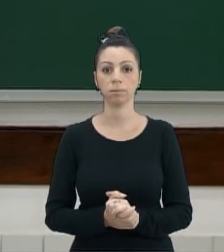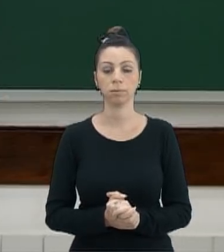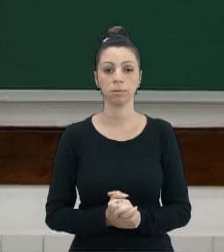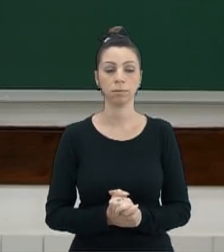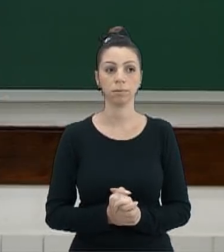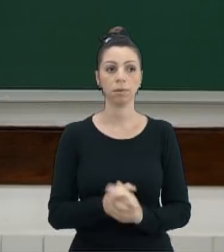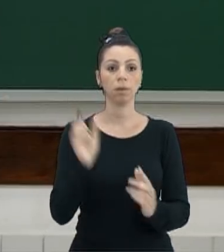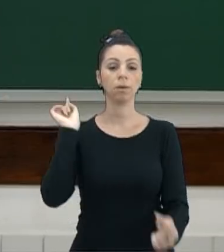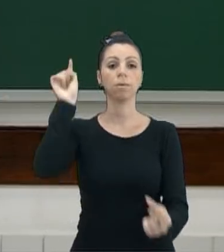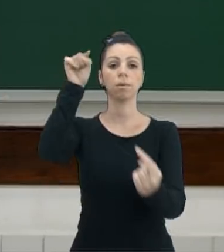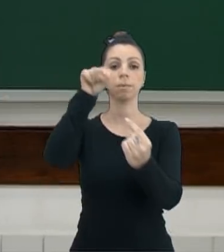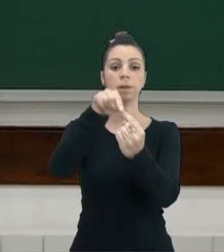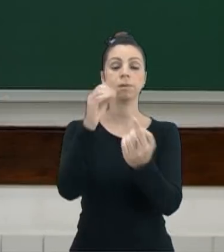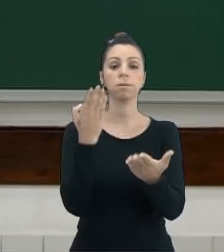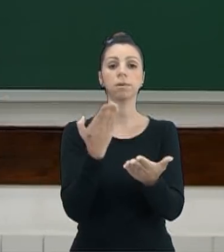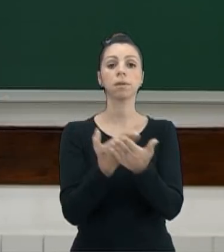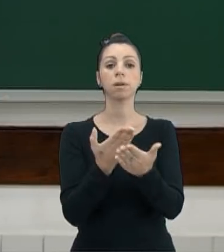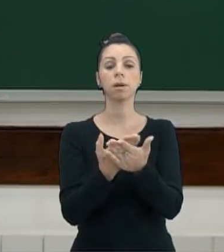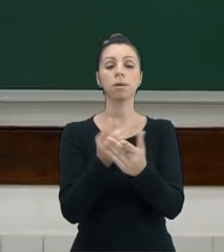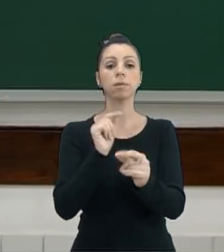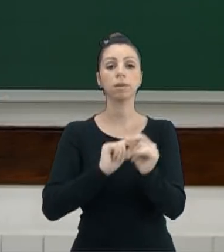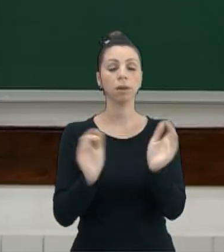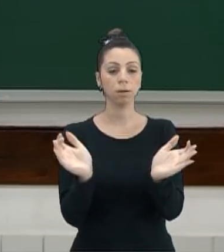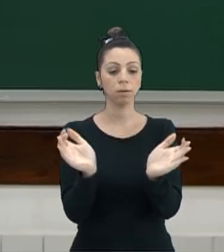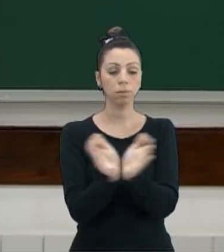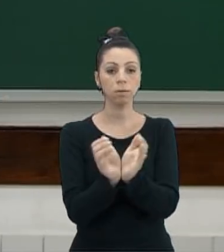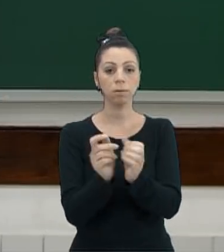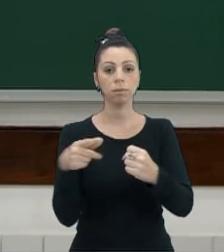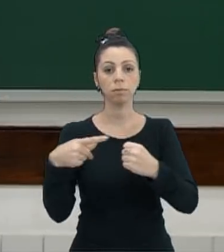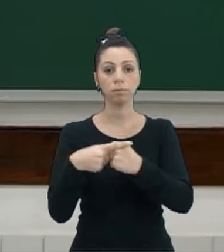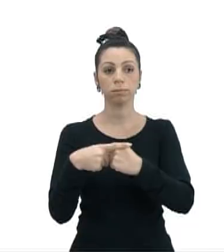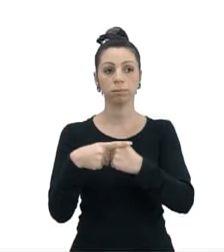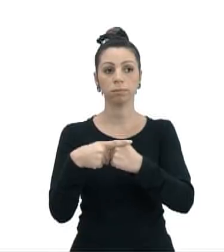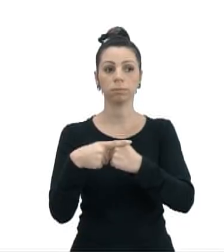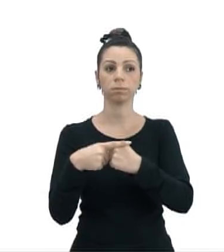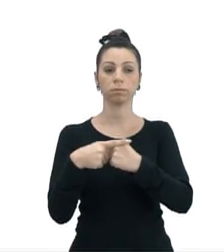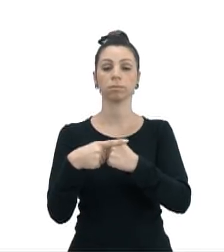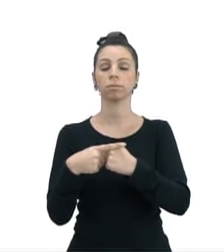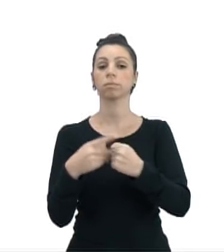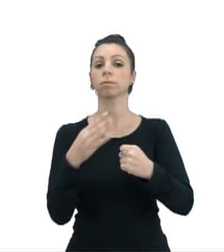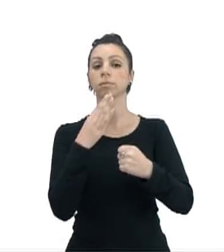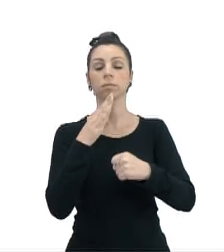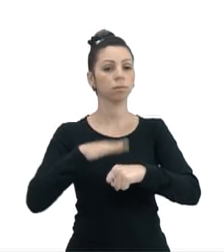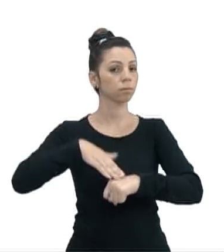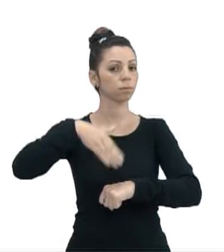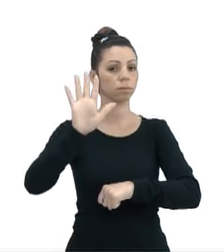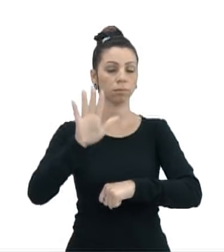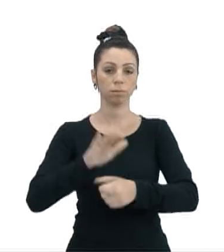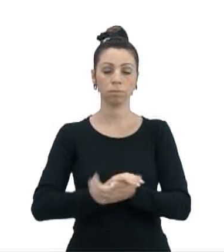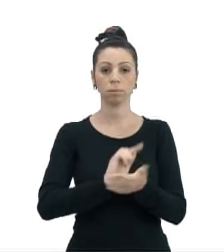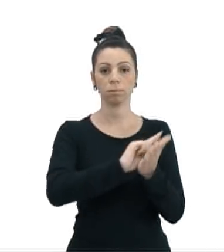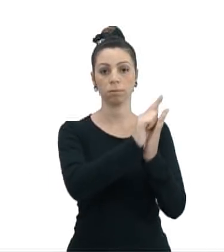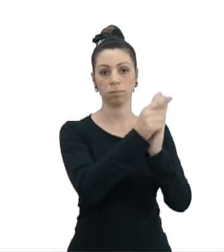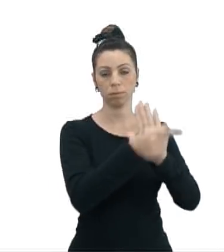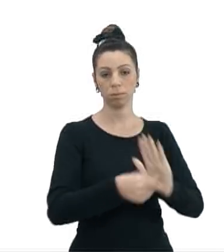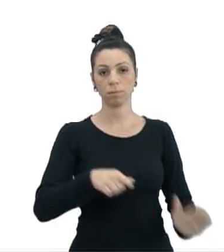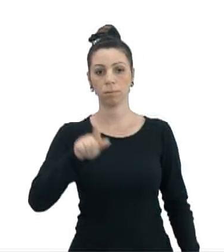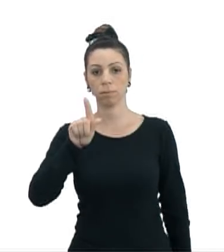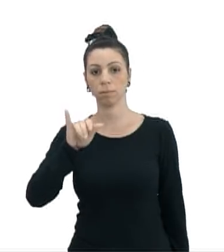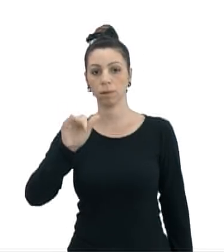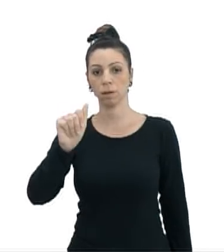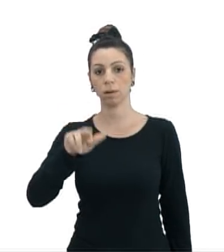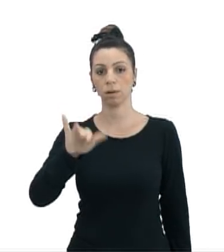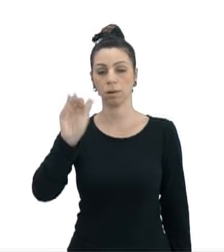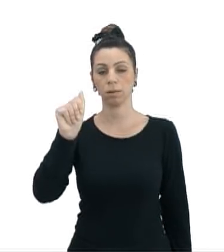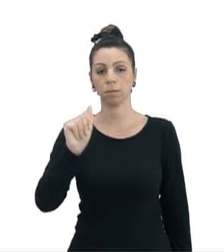começar. Hoje nós vamos estudar mais uma categoria. Então nós vamos conhecer mais sobre o gênero diário,